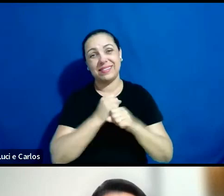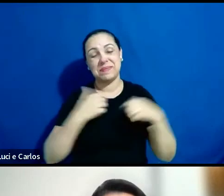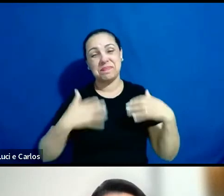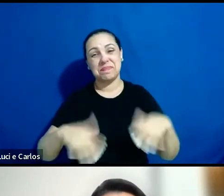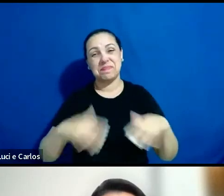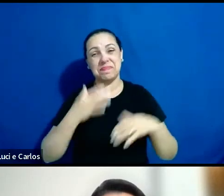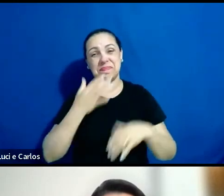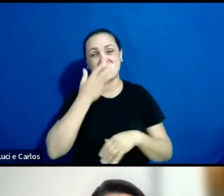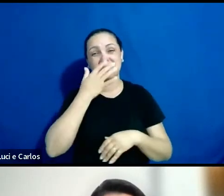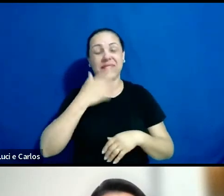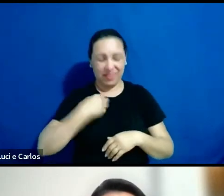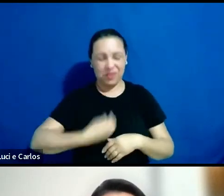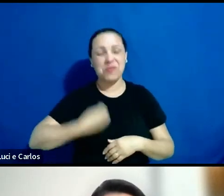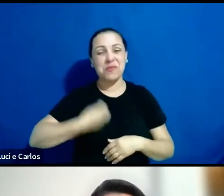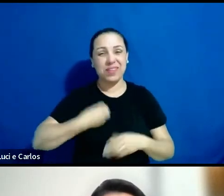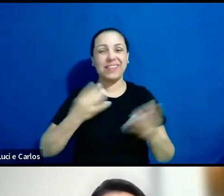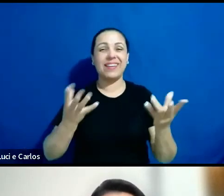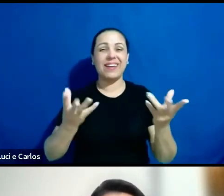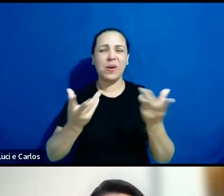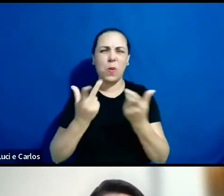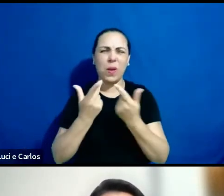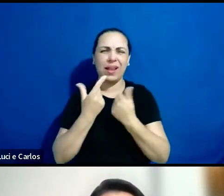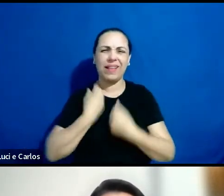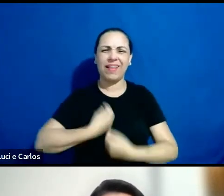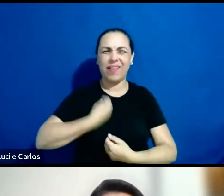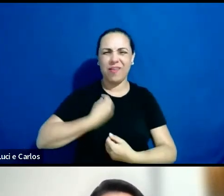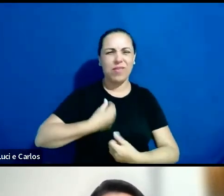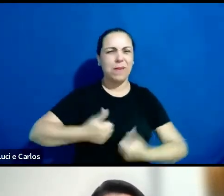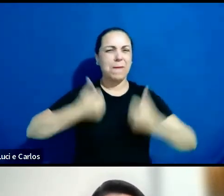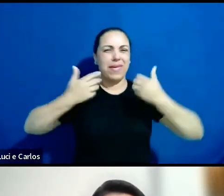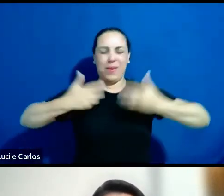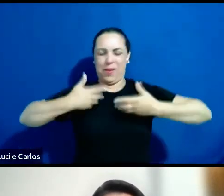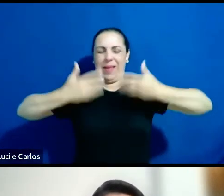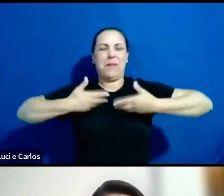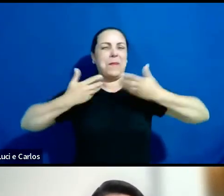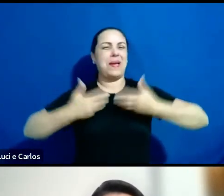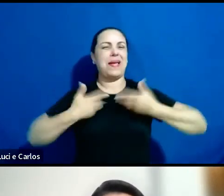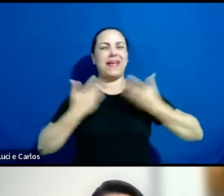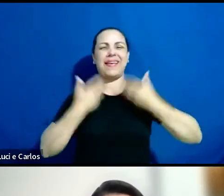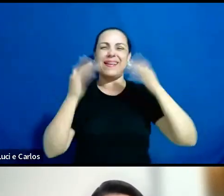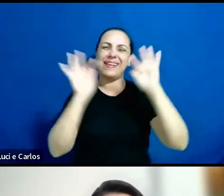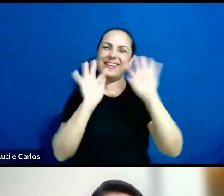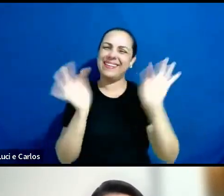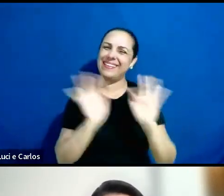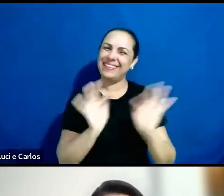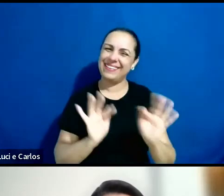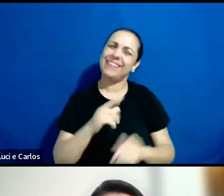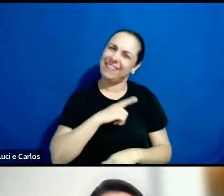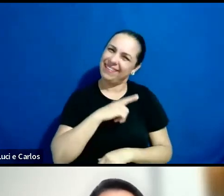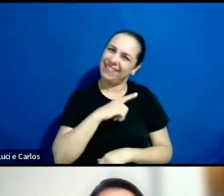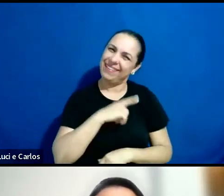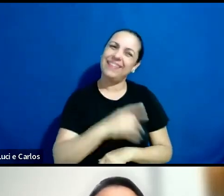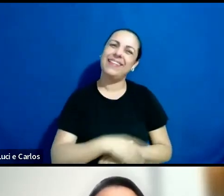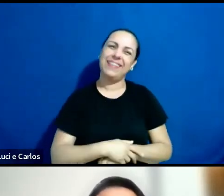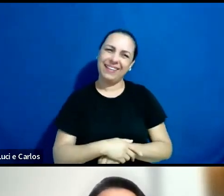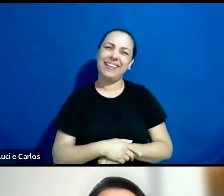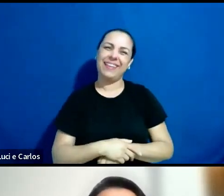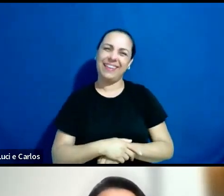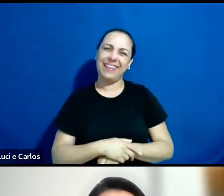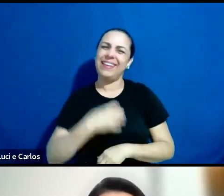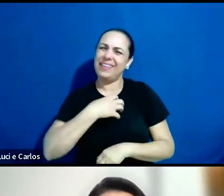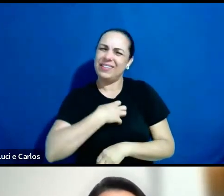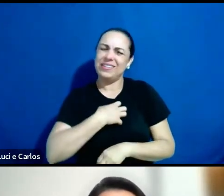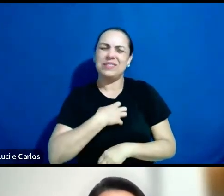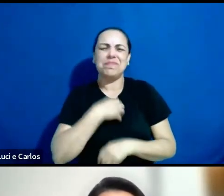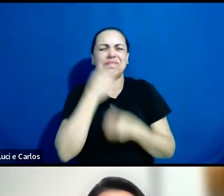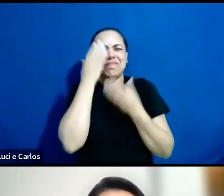tenho qualidade de vida, que eu sou alegre, feliz. Então, é muito